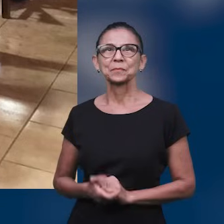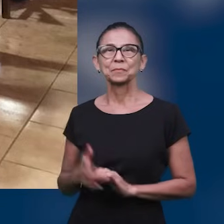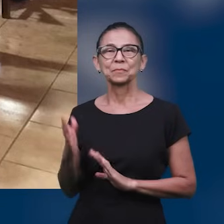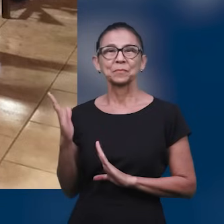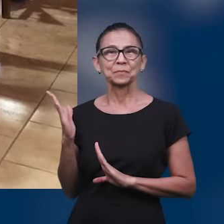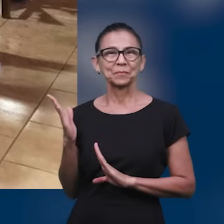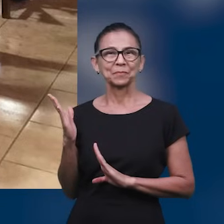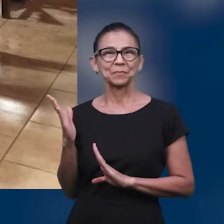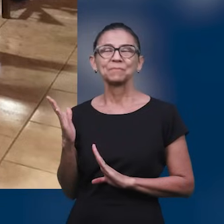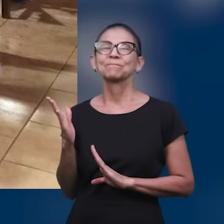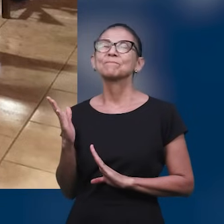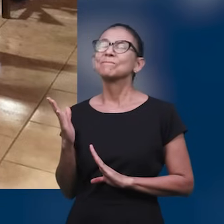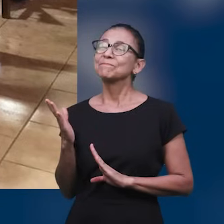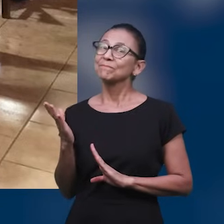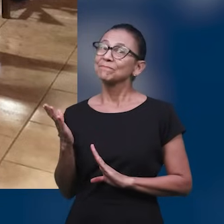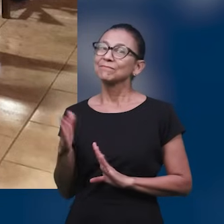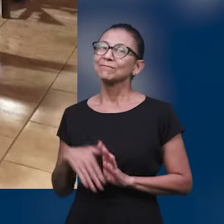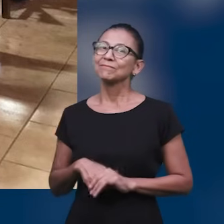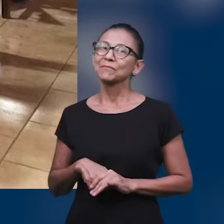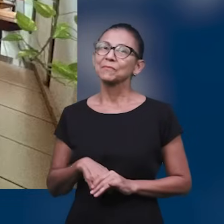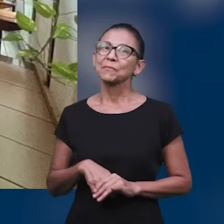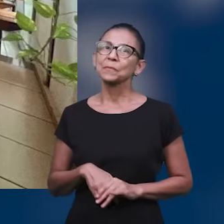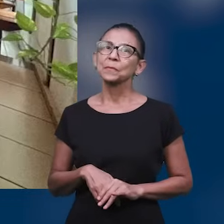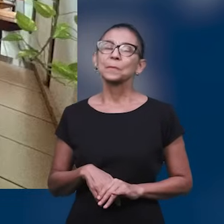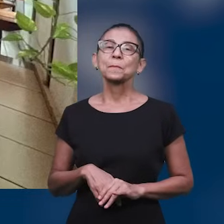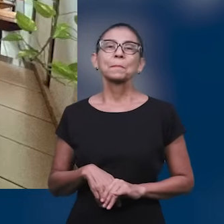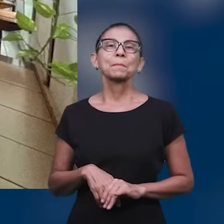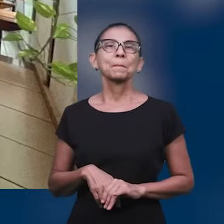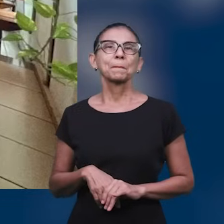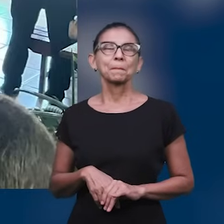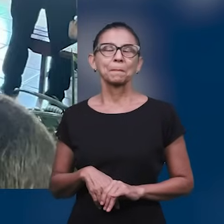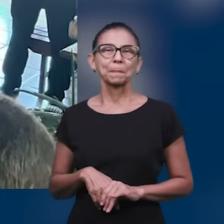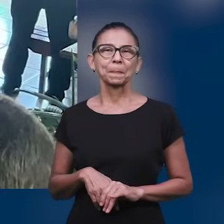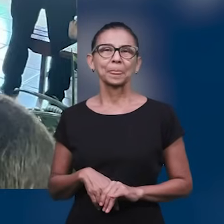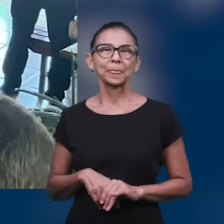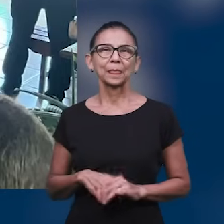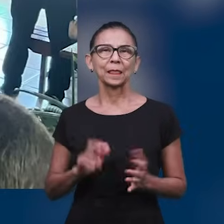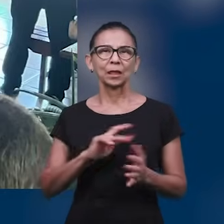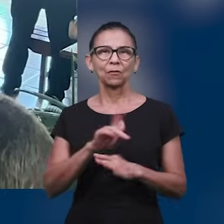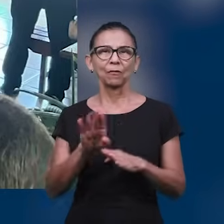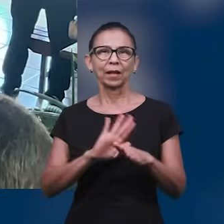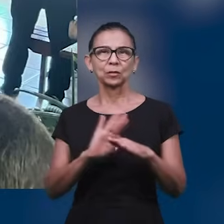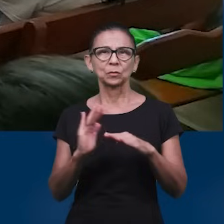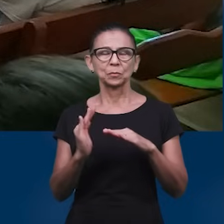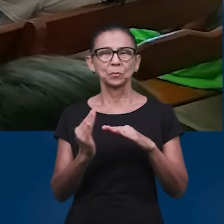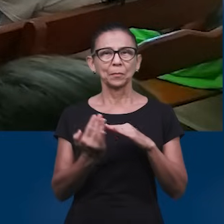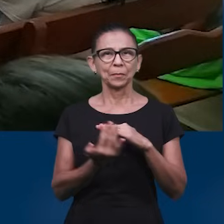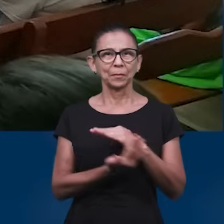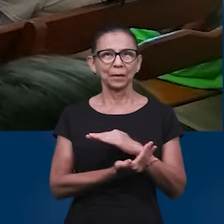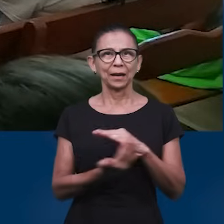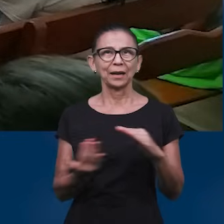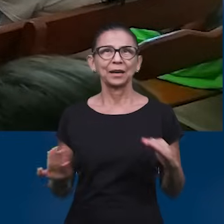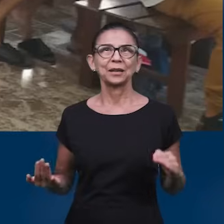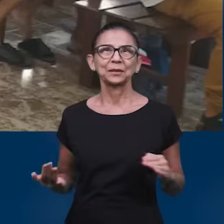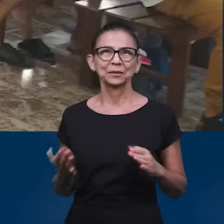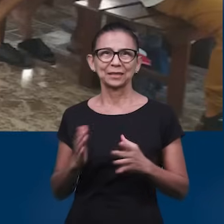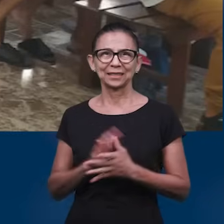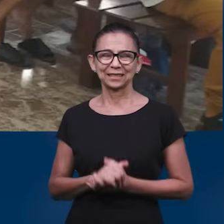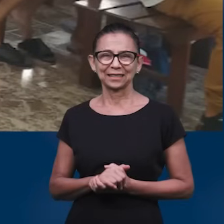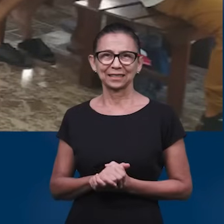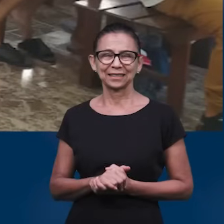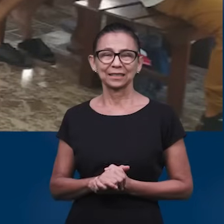2. Da igreja lá do bairro Santos Dumont. Fotos da ICM do bairro Nova Vila Bretas. Fotos da ICM